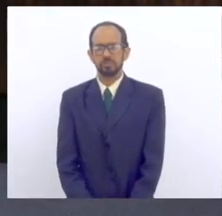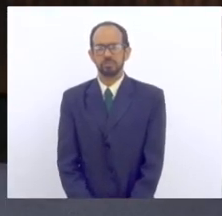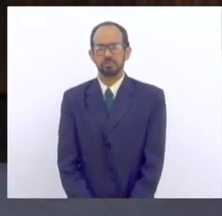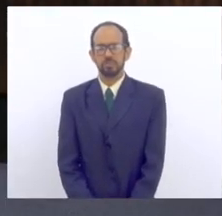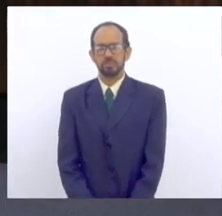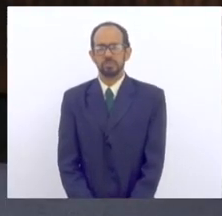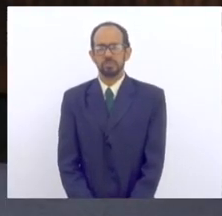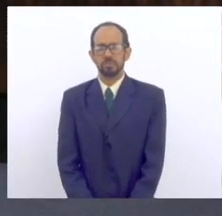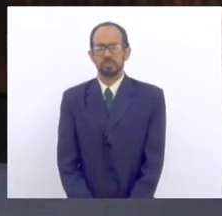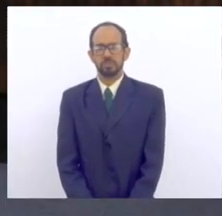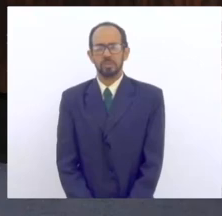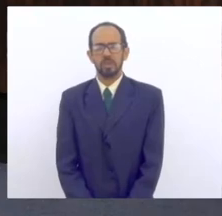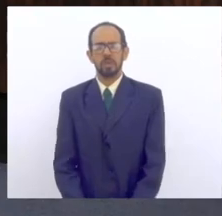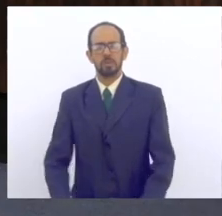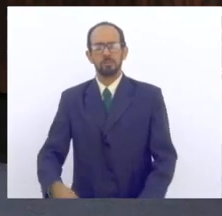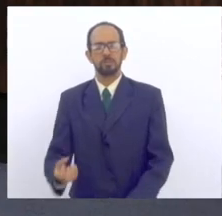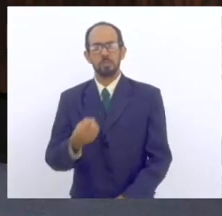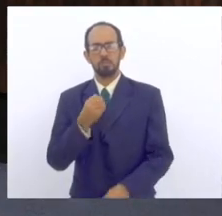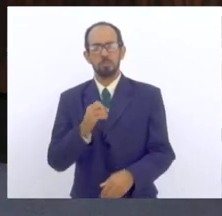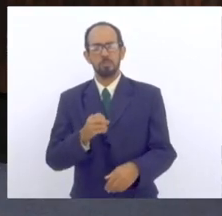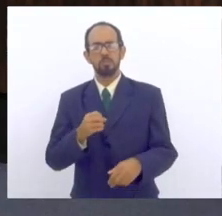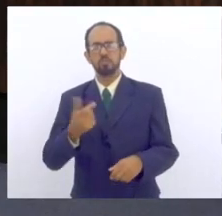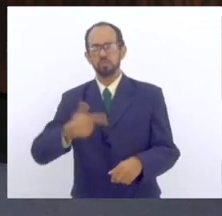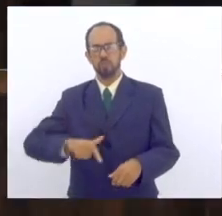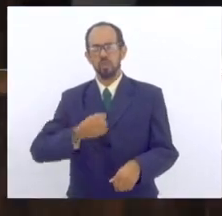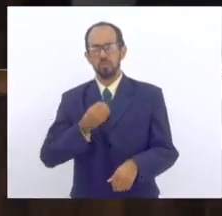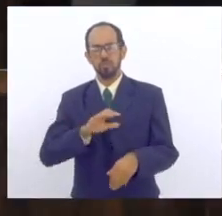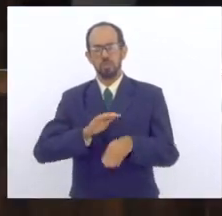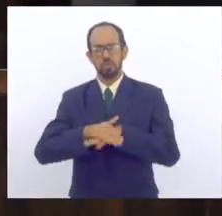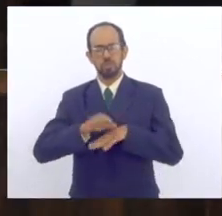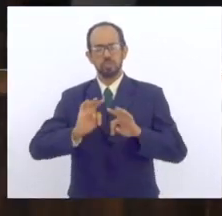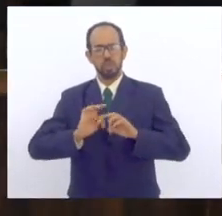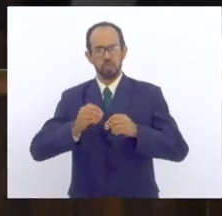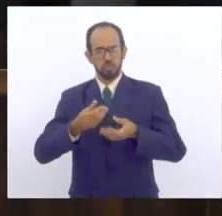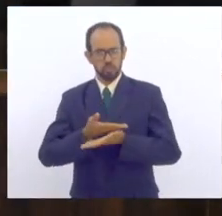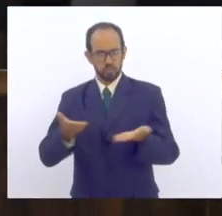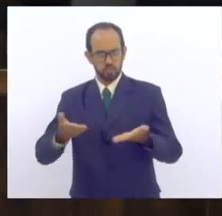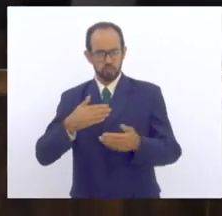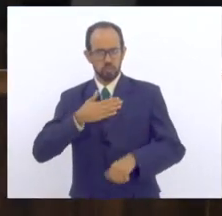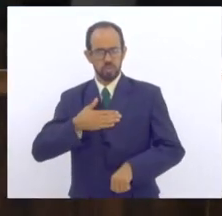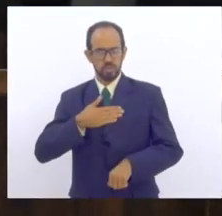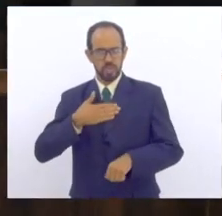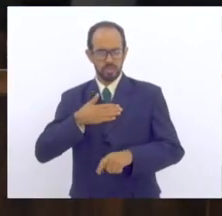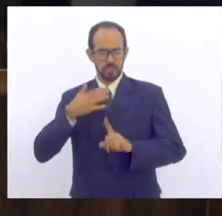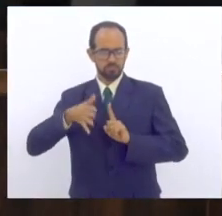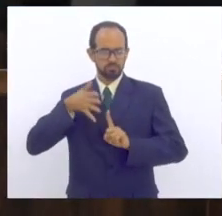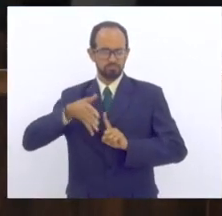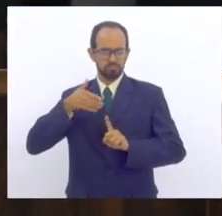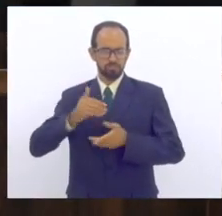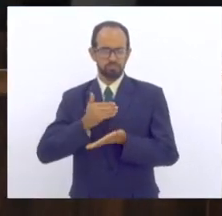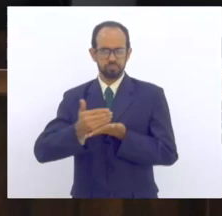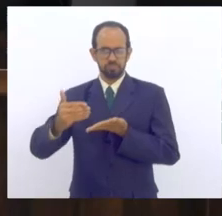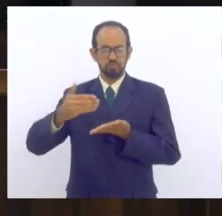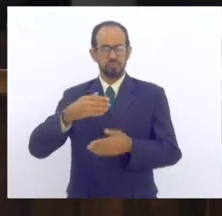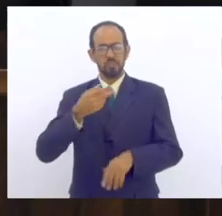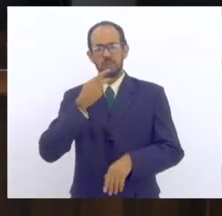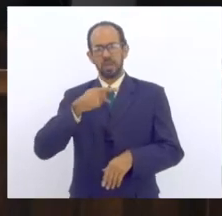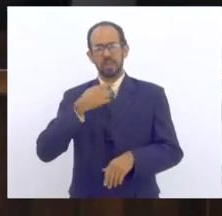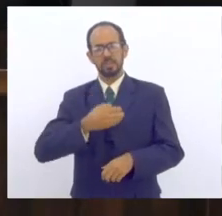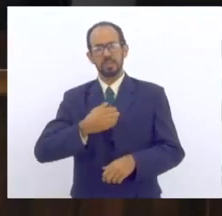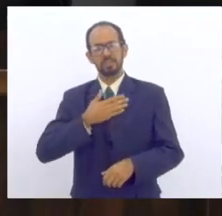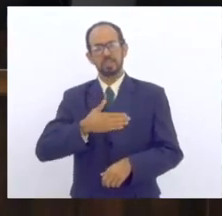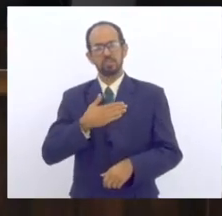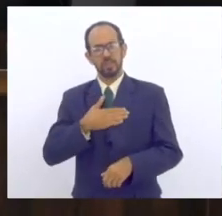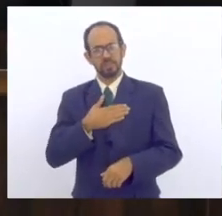mais uma vez boa noite a todas e todos Quero iniciar esta minha fala expressando a grande satisfação sentimos